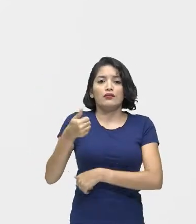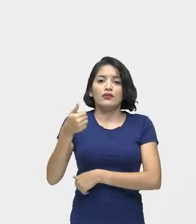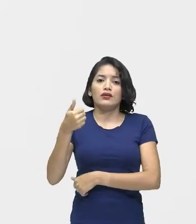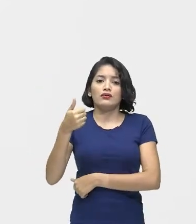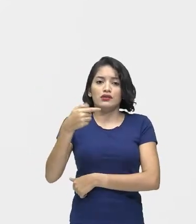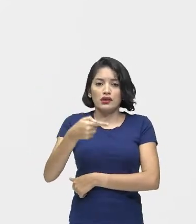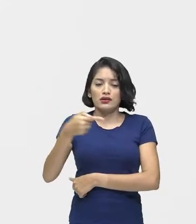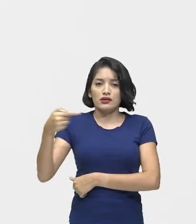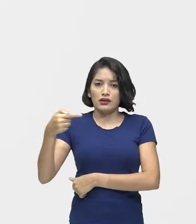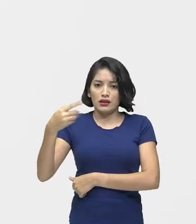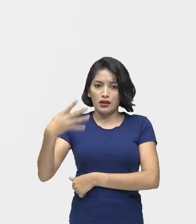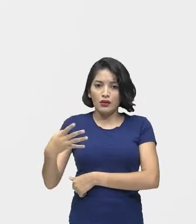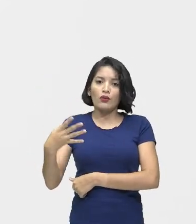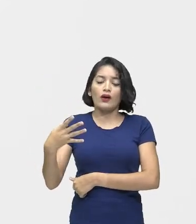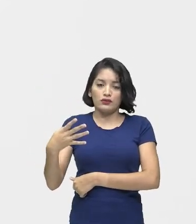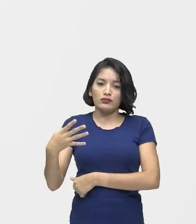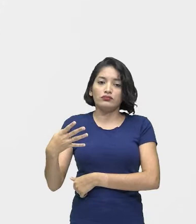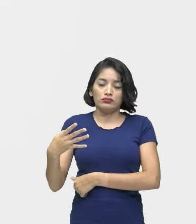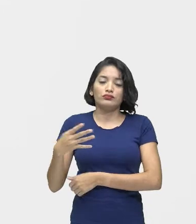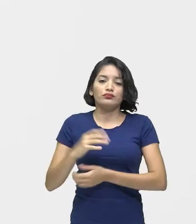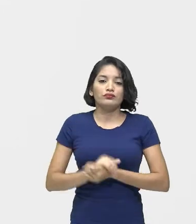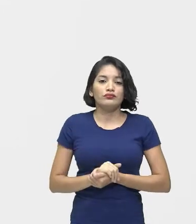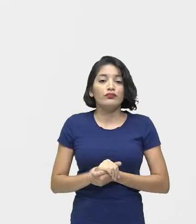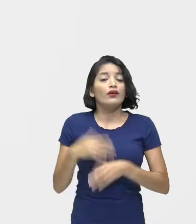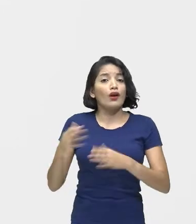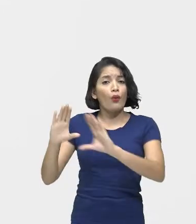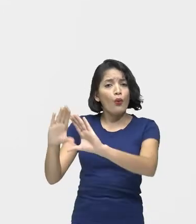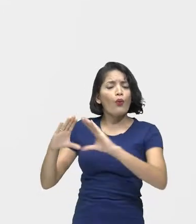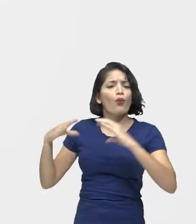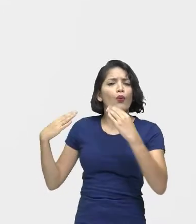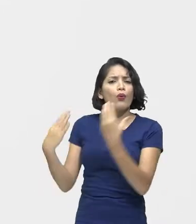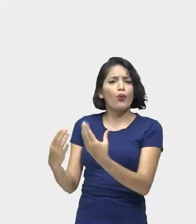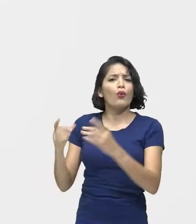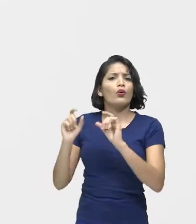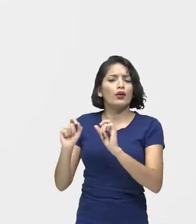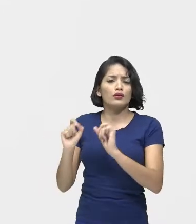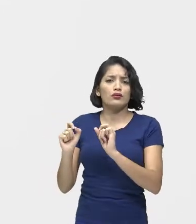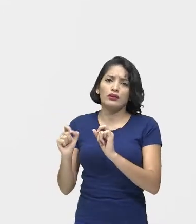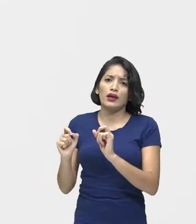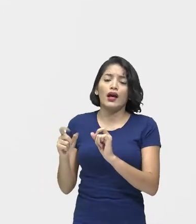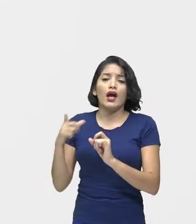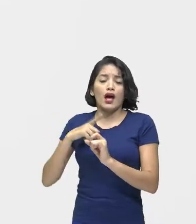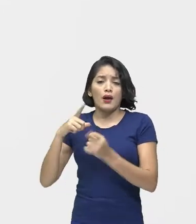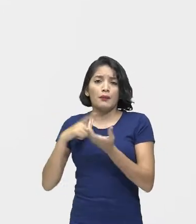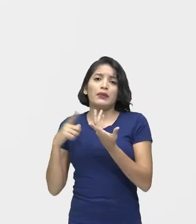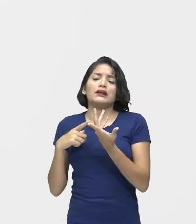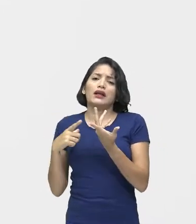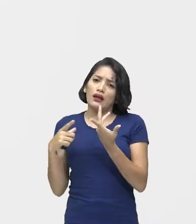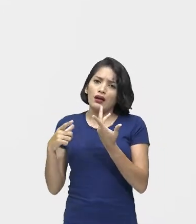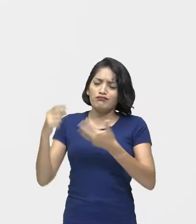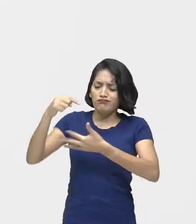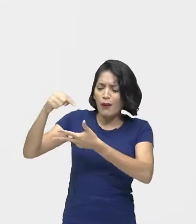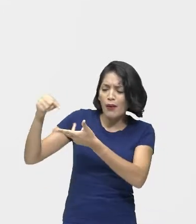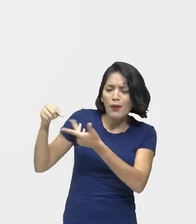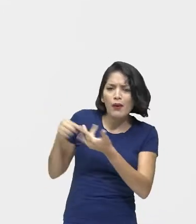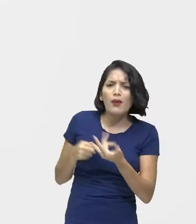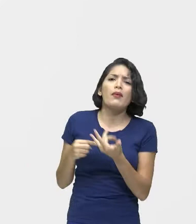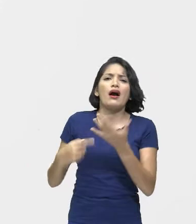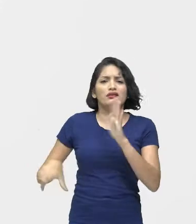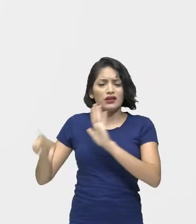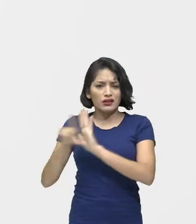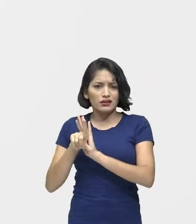1774, exatamente 10 de setembro, um congresso que para tomarem medidas diante de tudo o que estava acontecendo.